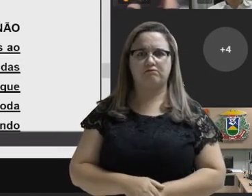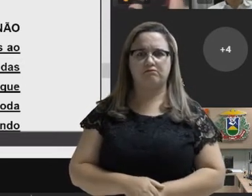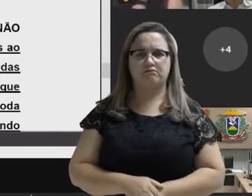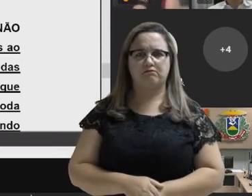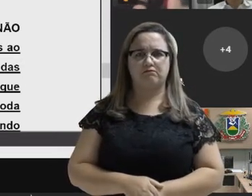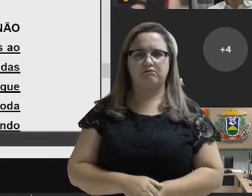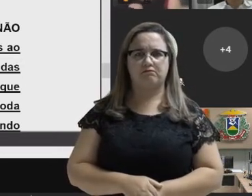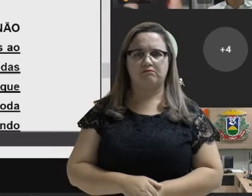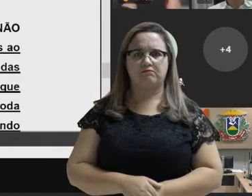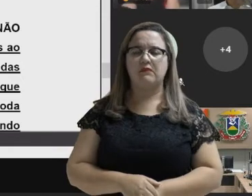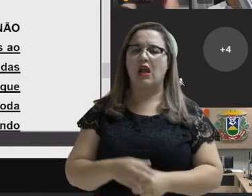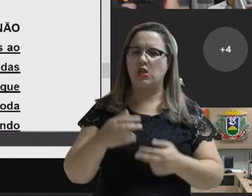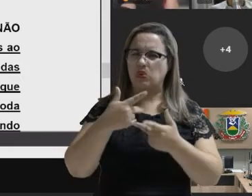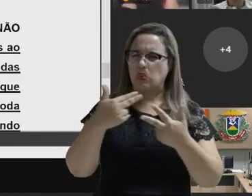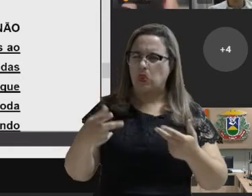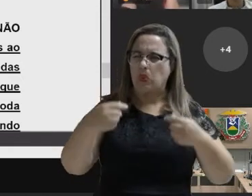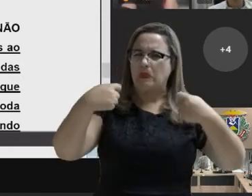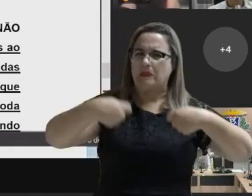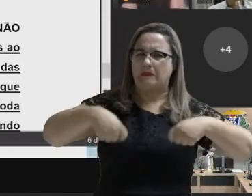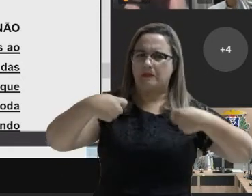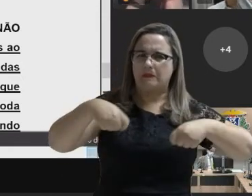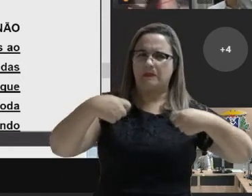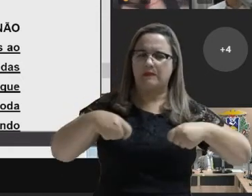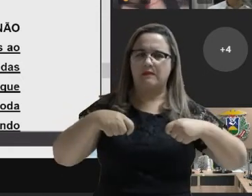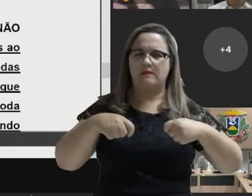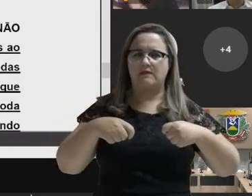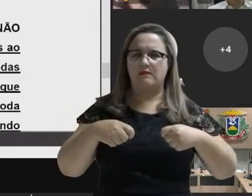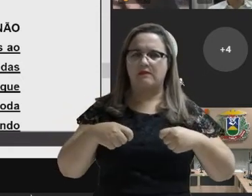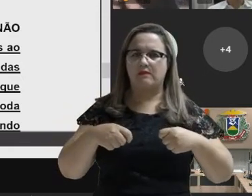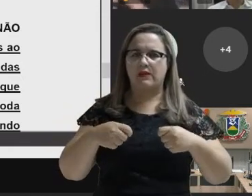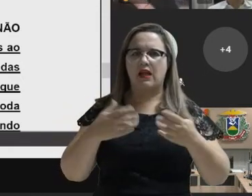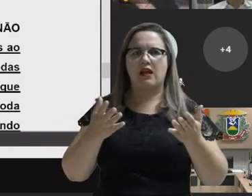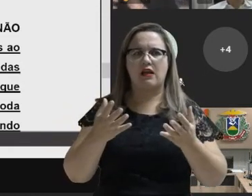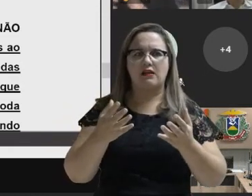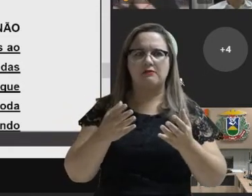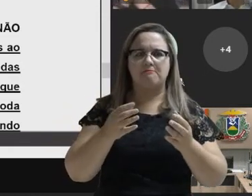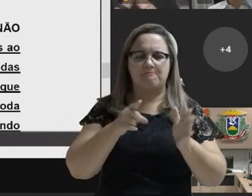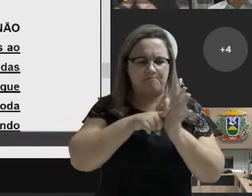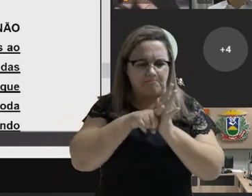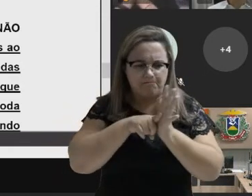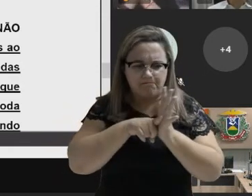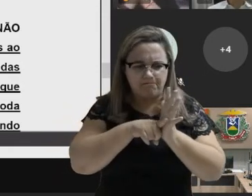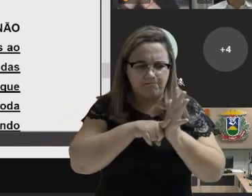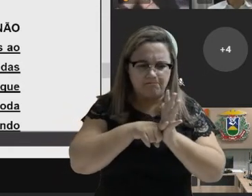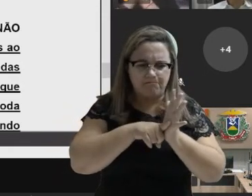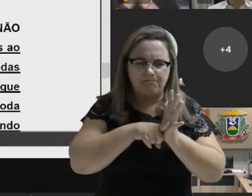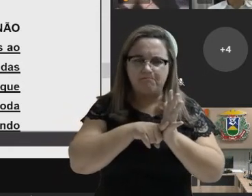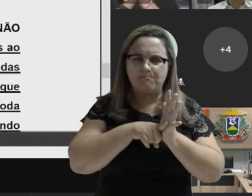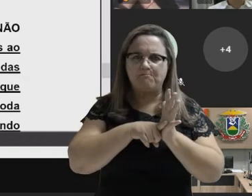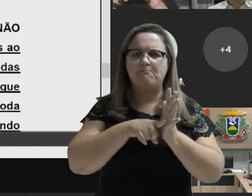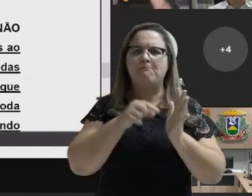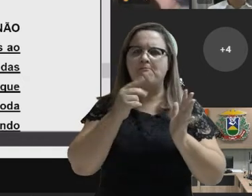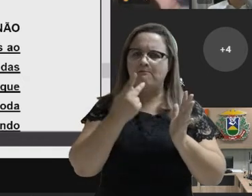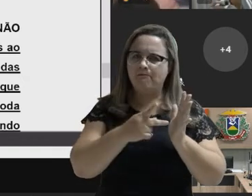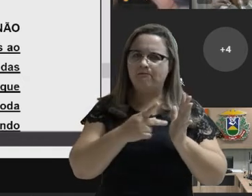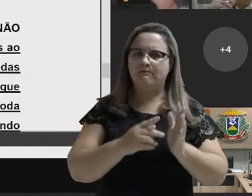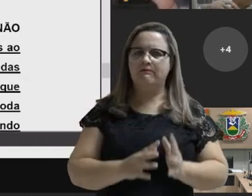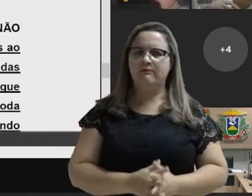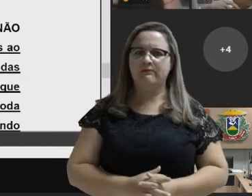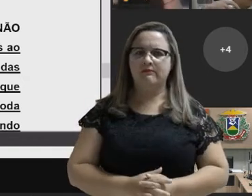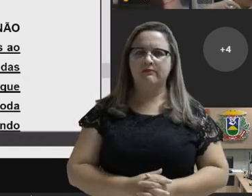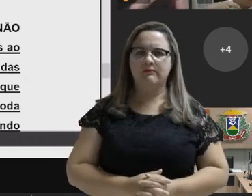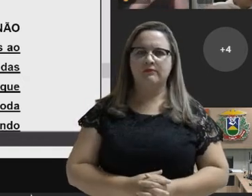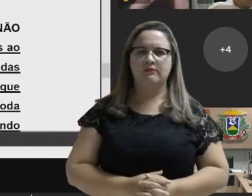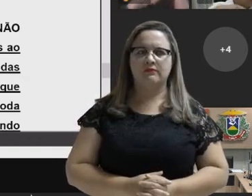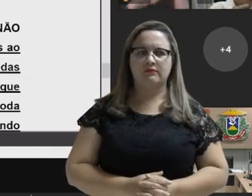diligências necessárias, visando apurar os fatos de toda a extensão, notadamente aos aspectos. Sobe, por